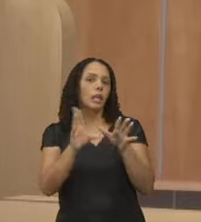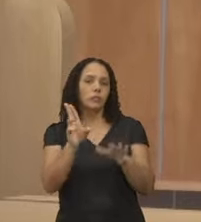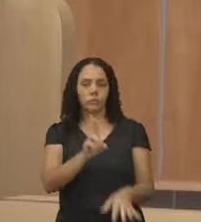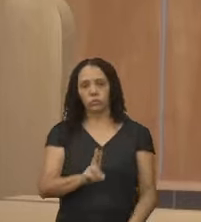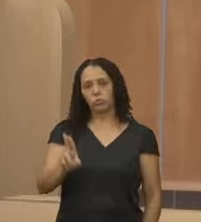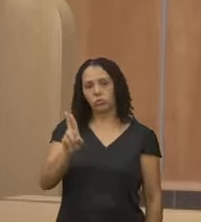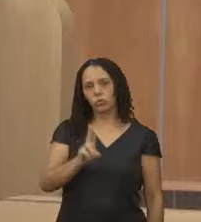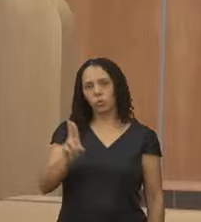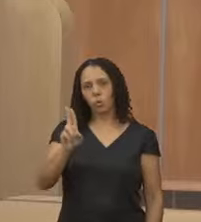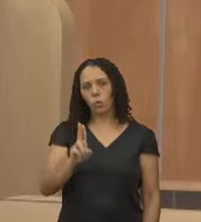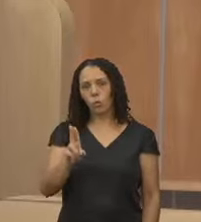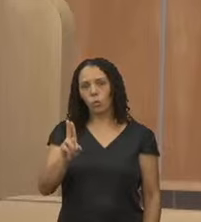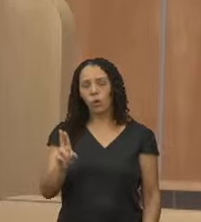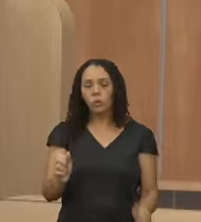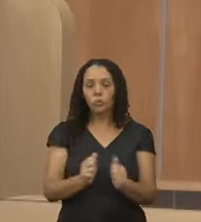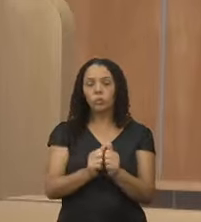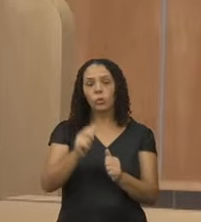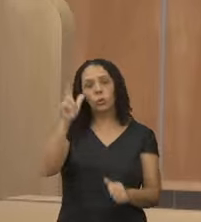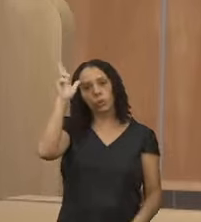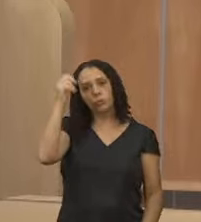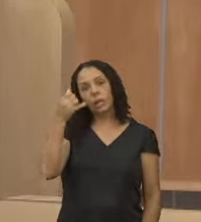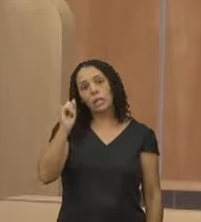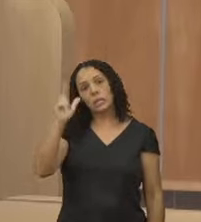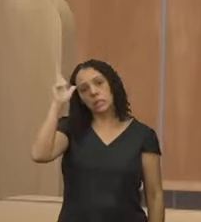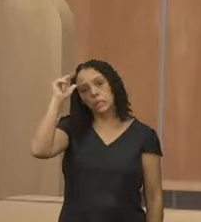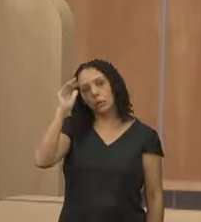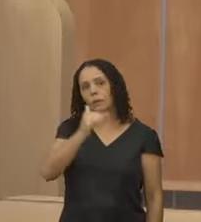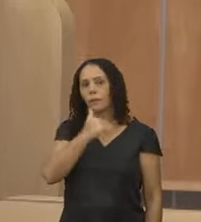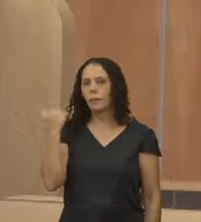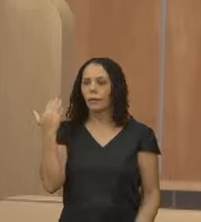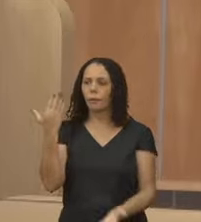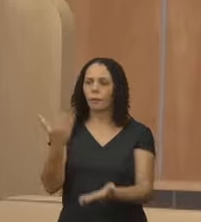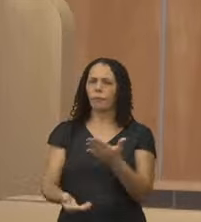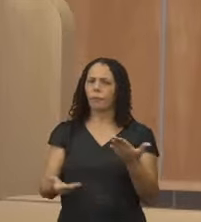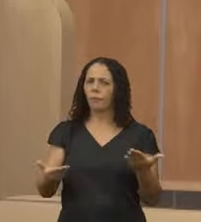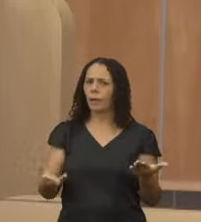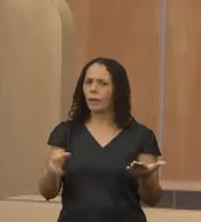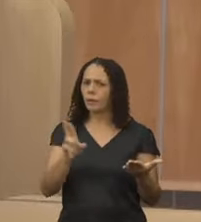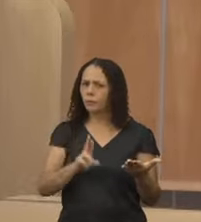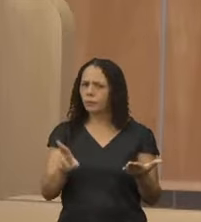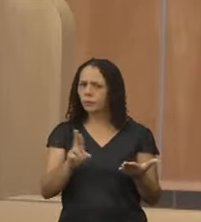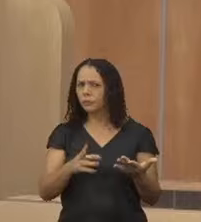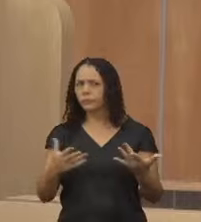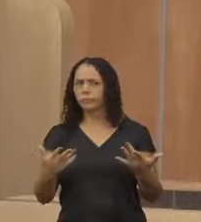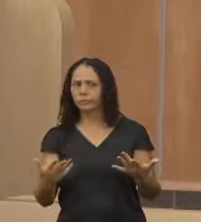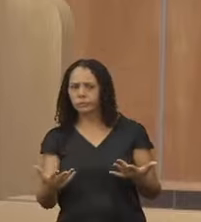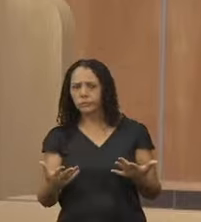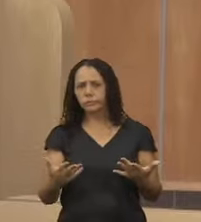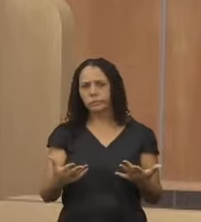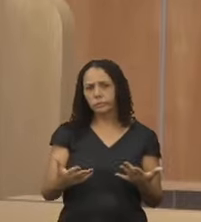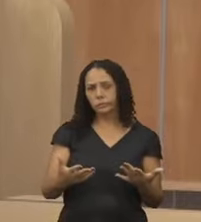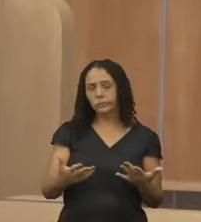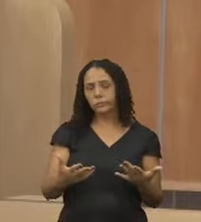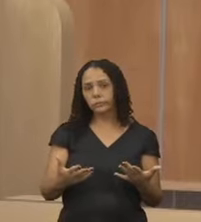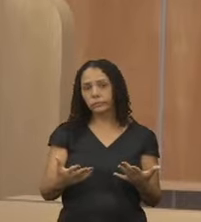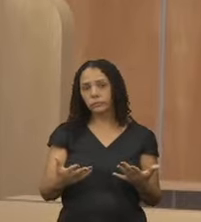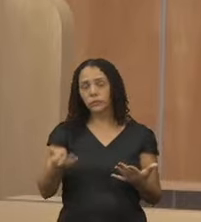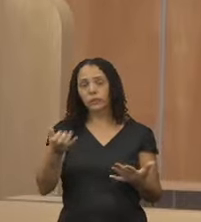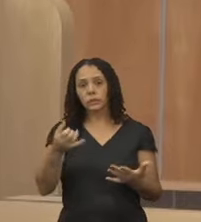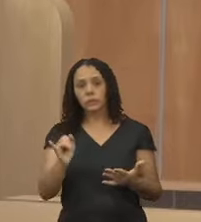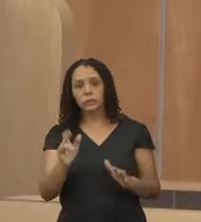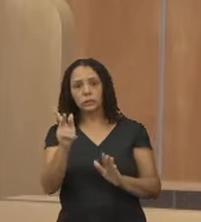atrelada ao animal. Então, quer dizer, se o animal morre, perde a permissão? Não, se a essência do projeto